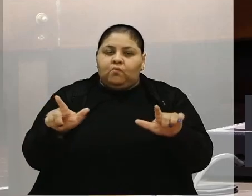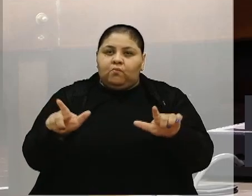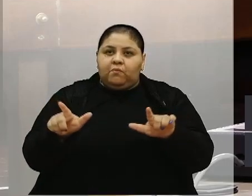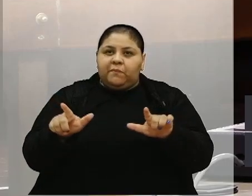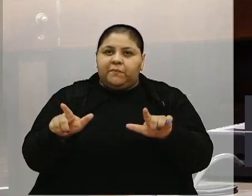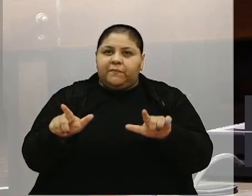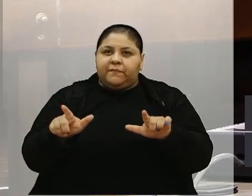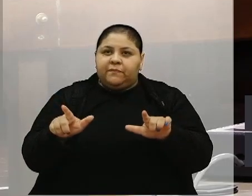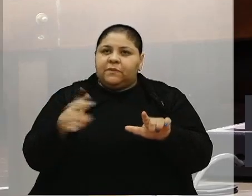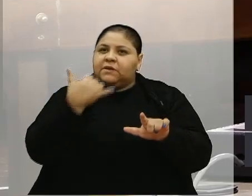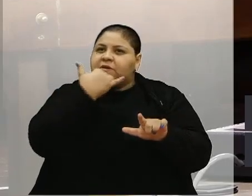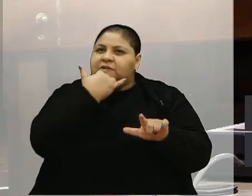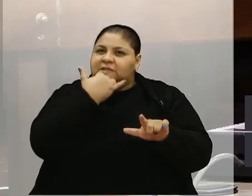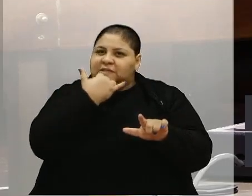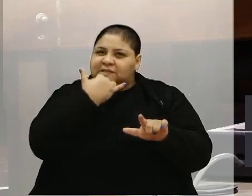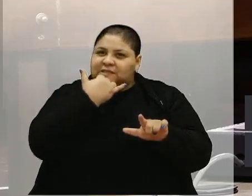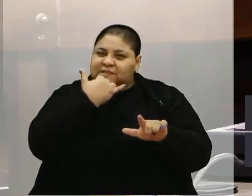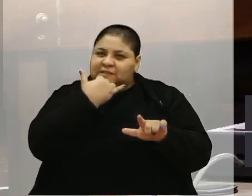Desculpa aí.